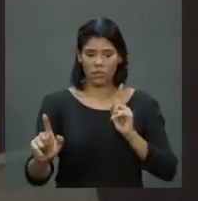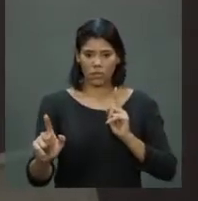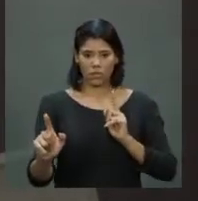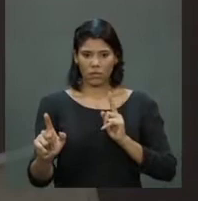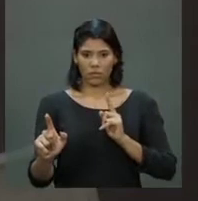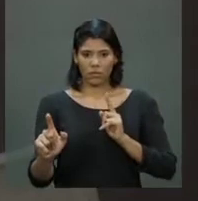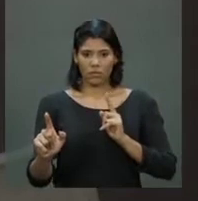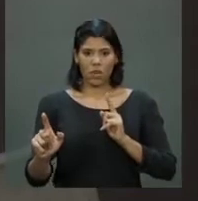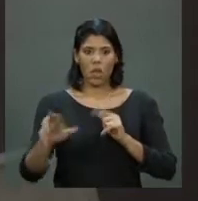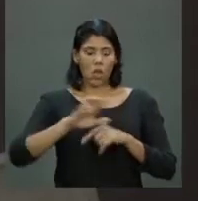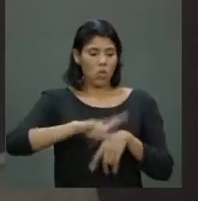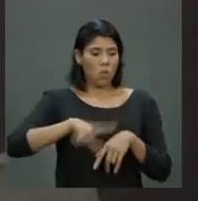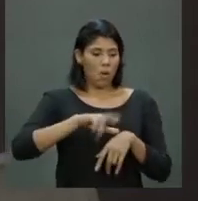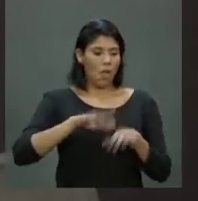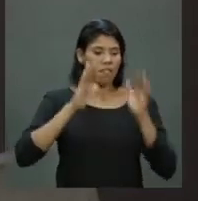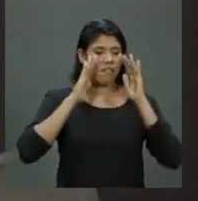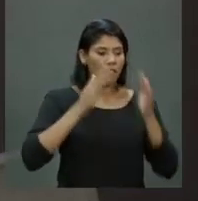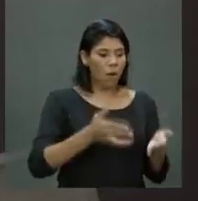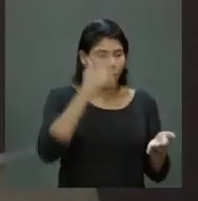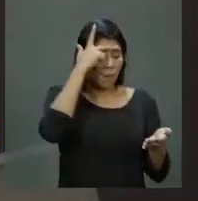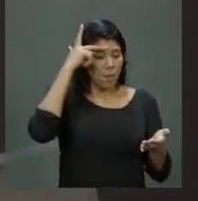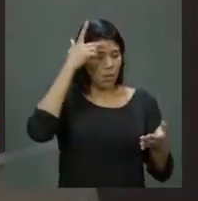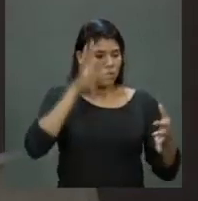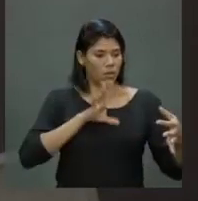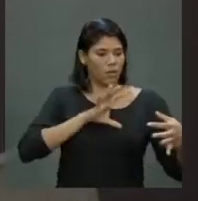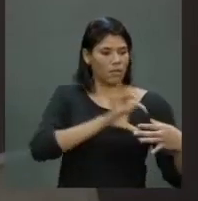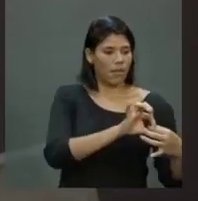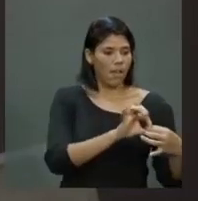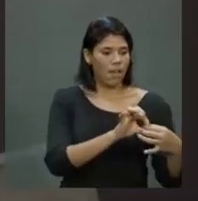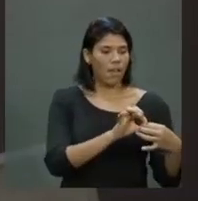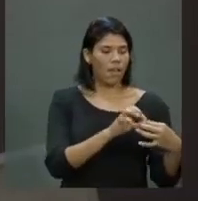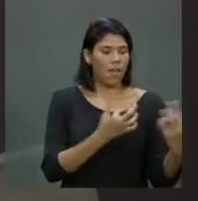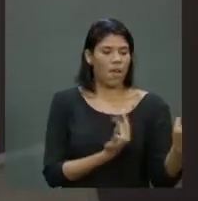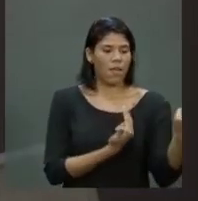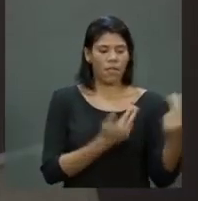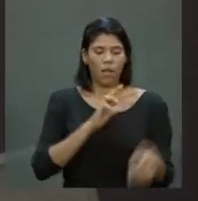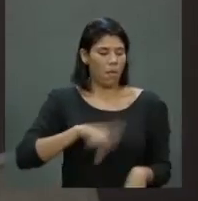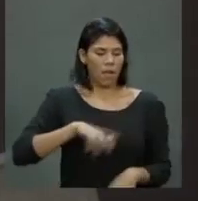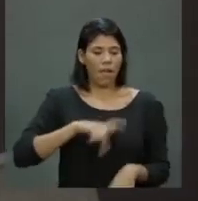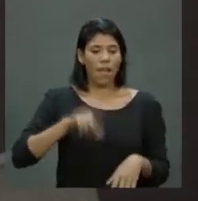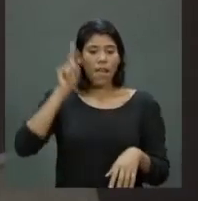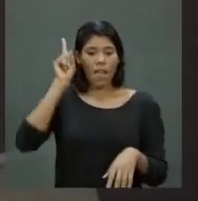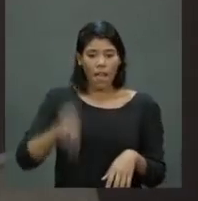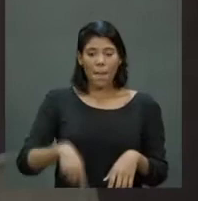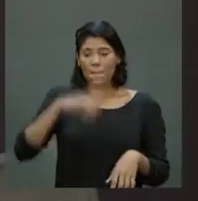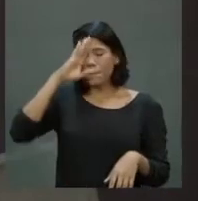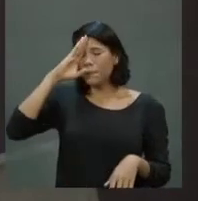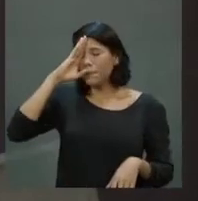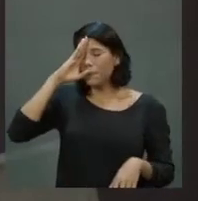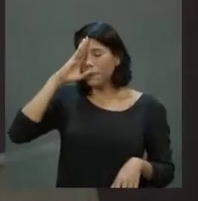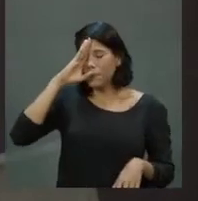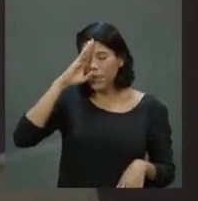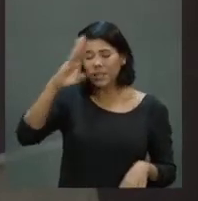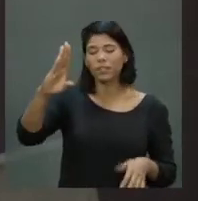divido valores filosóficos, éticos, políticos e ideológicos. Eu quero, sobretudo,